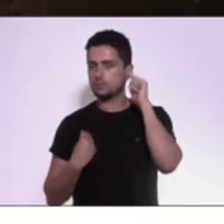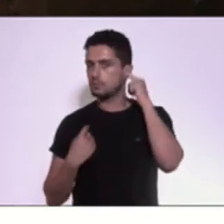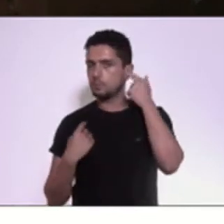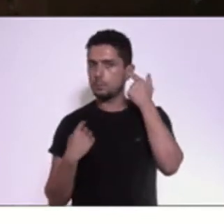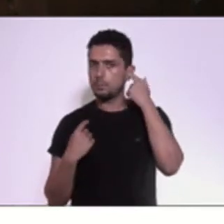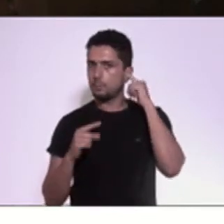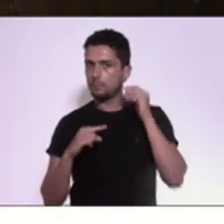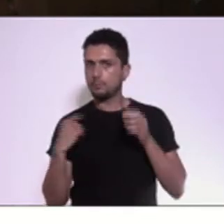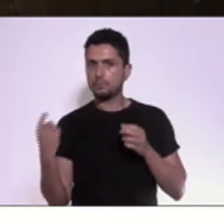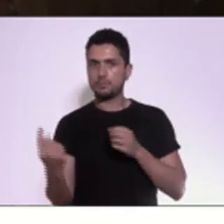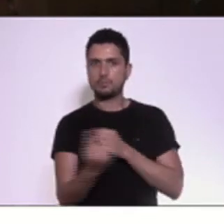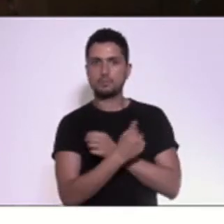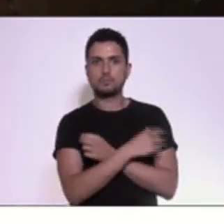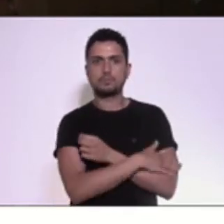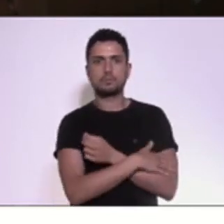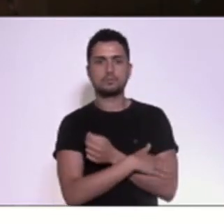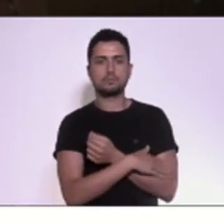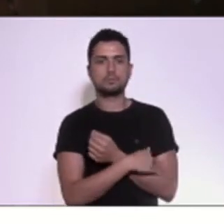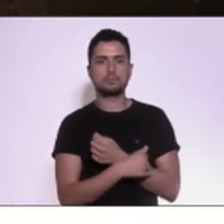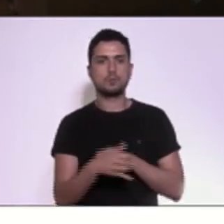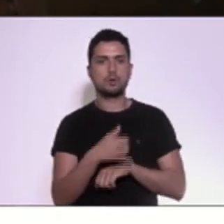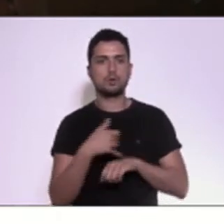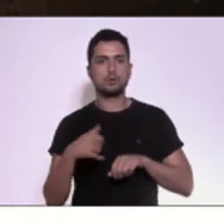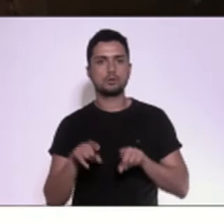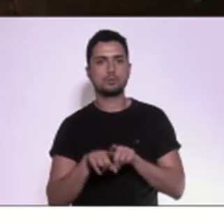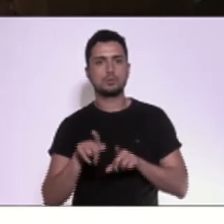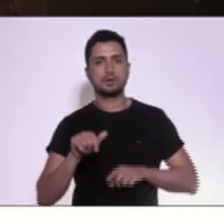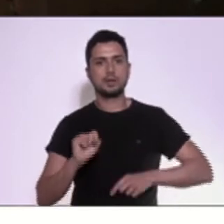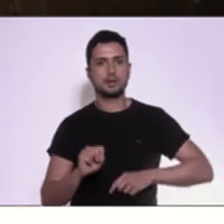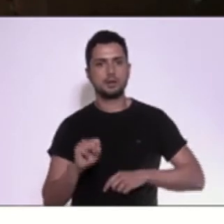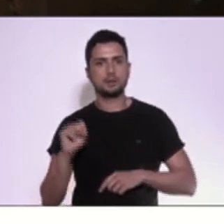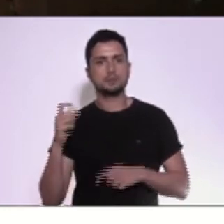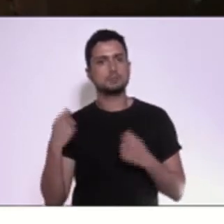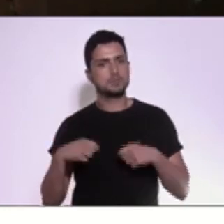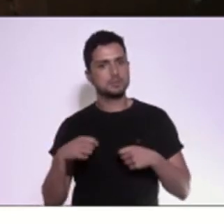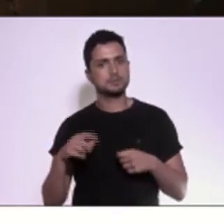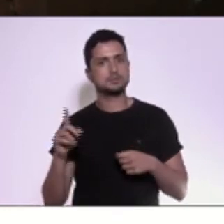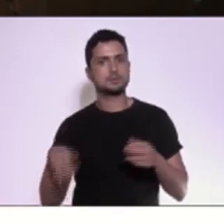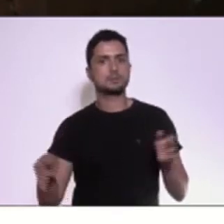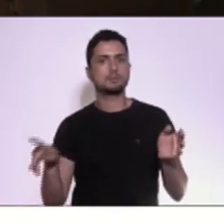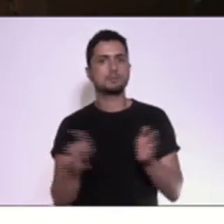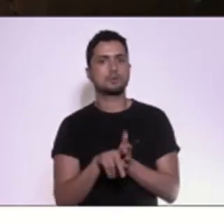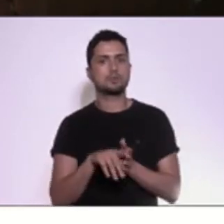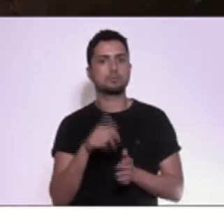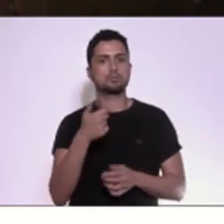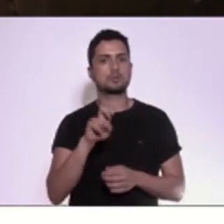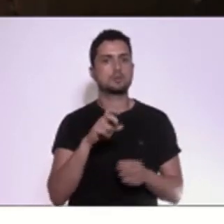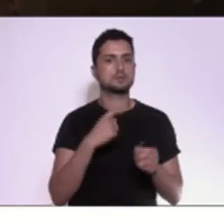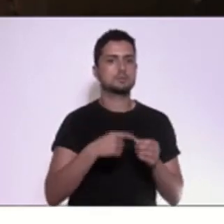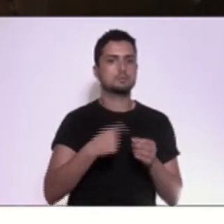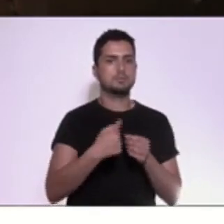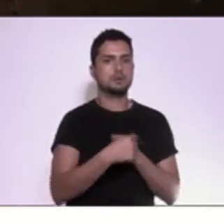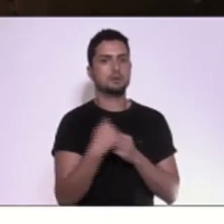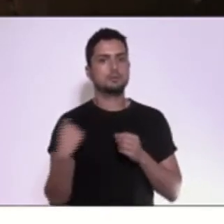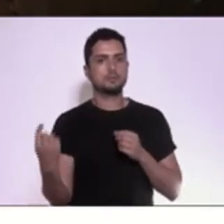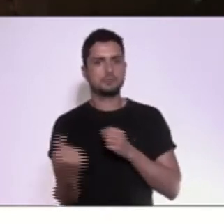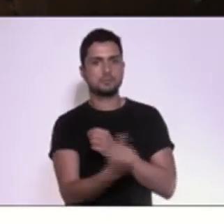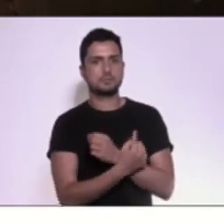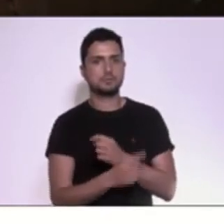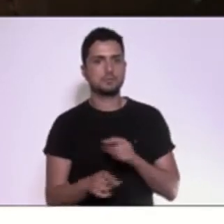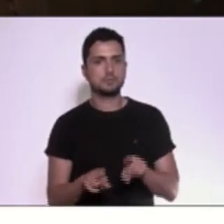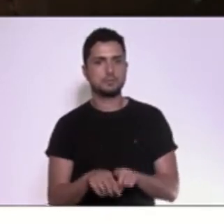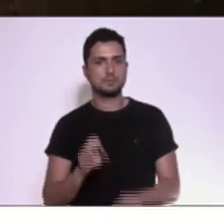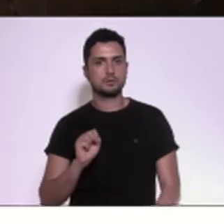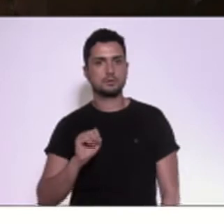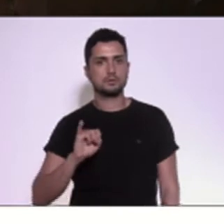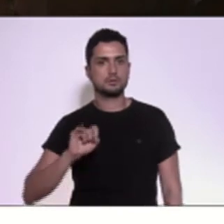óleo e gás, toda a cadeia derivada do petróleo, tem que ser desses 15 municípios, inclusive o município de Silva